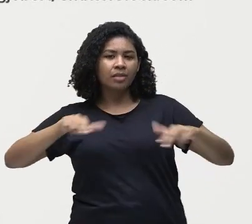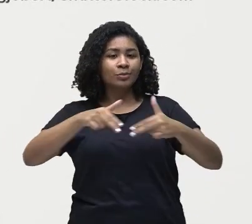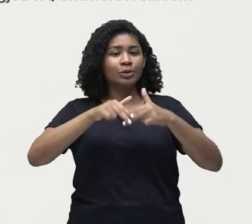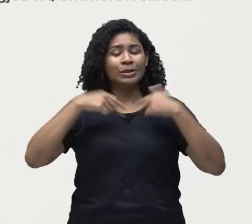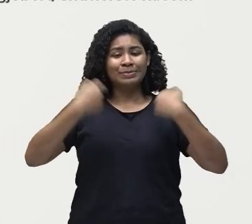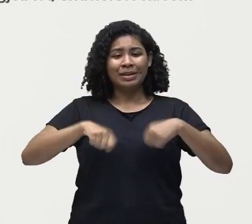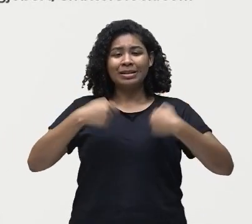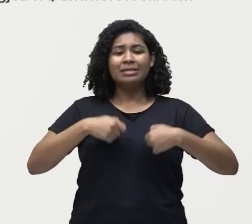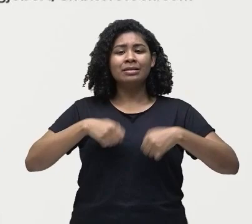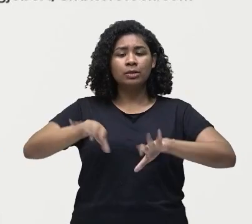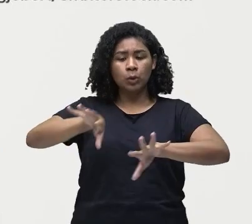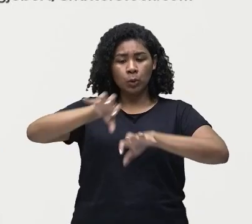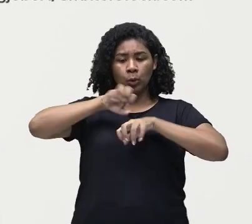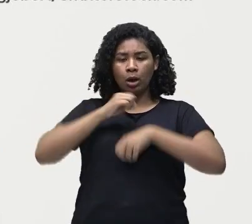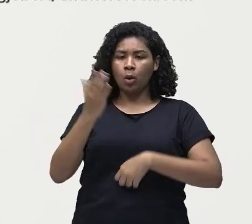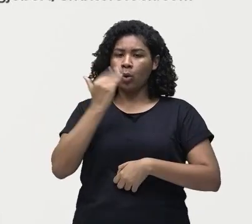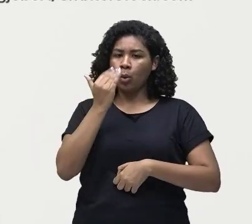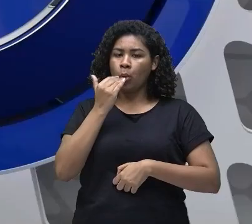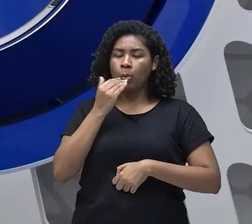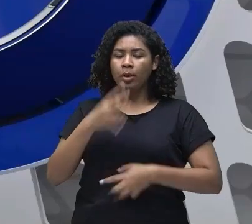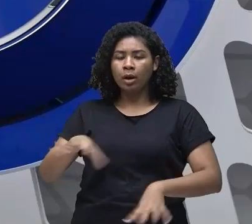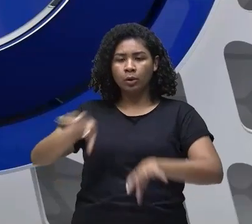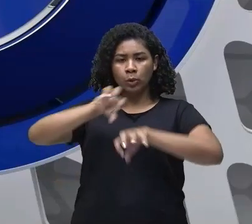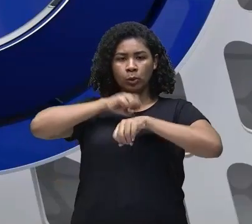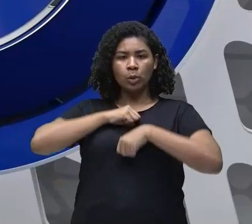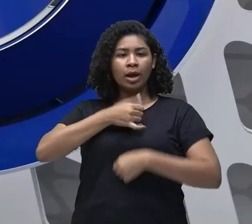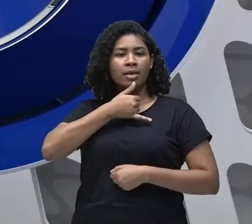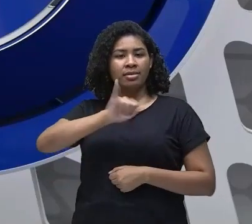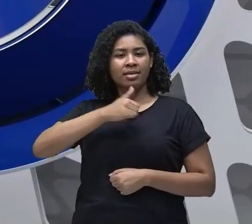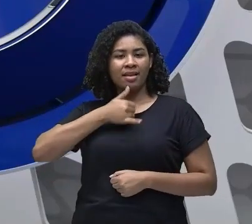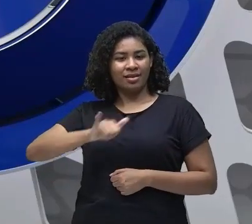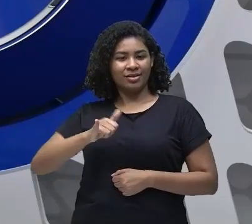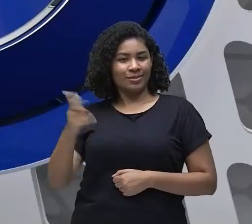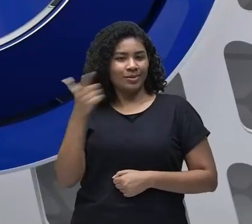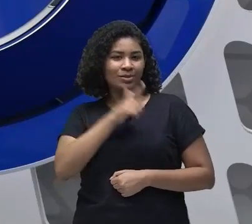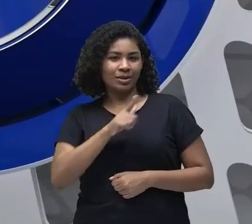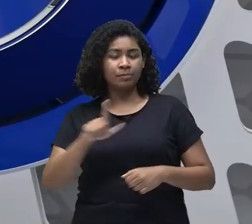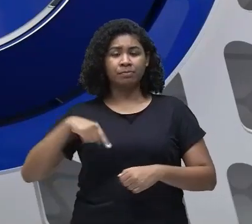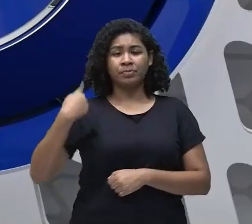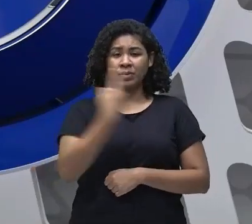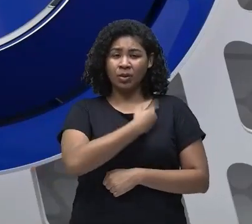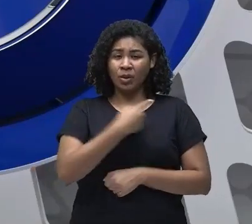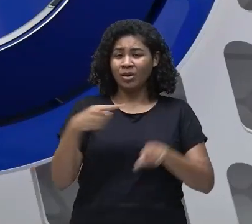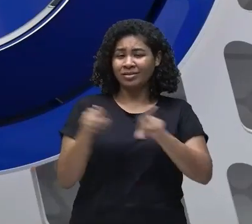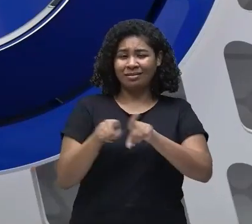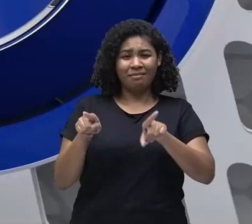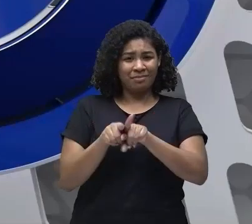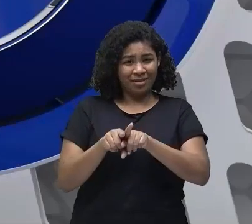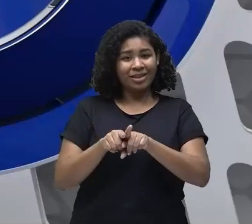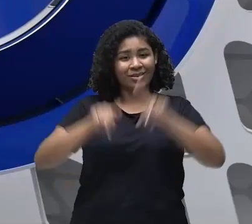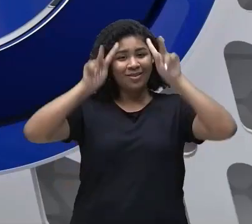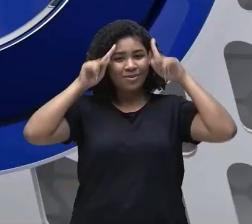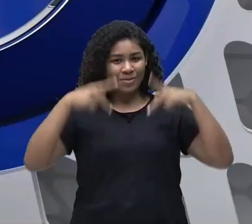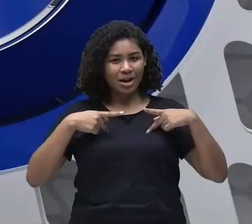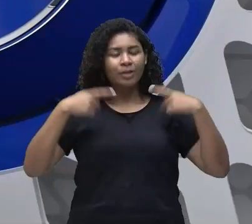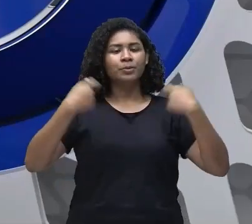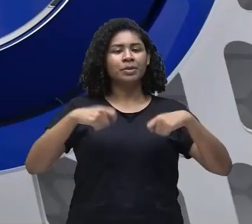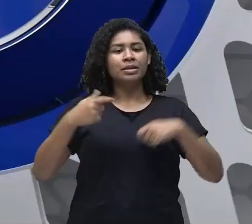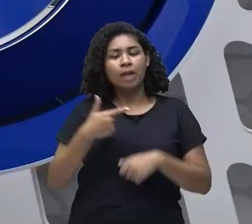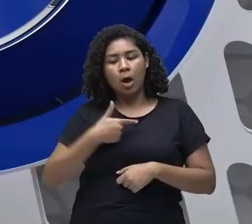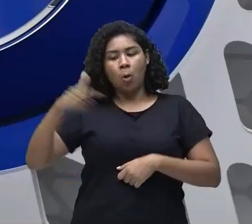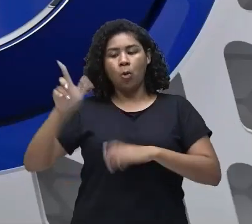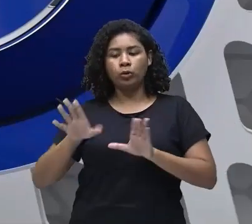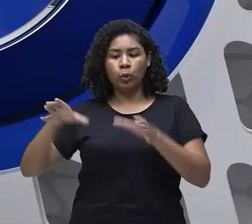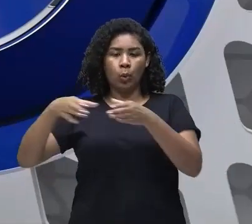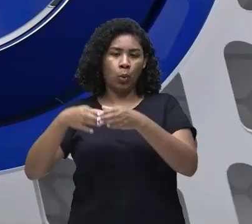sua energia. Assim como nós, seres humanos, que precisamos nos alimentar de outras espécies